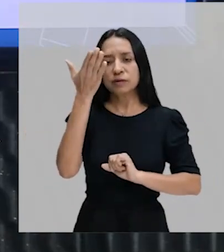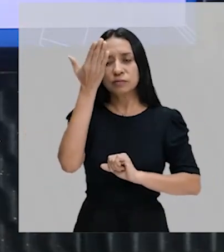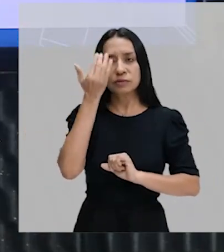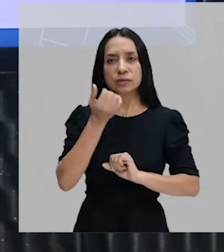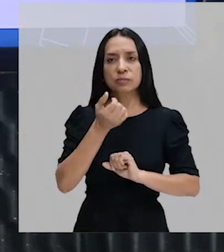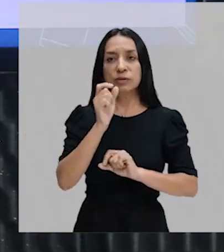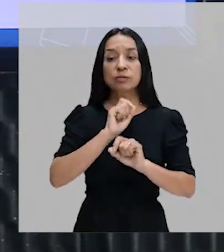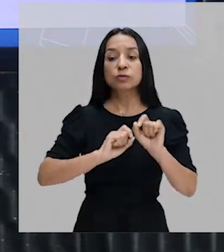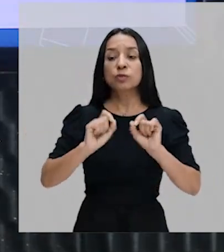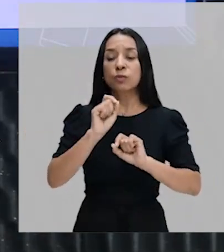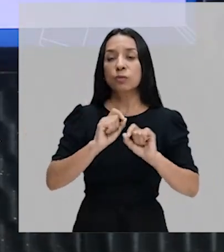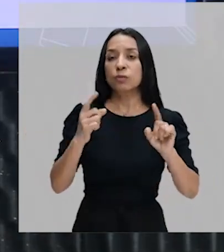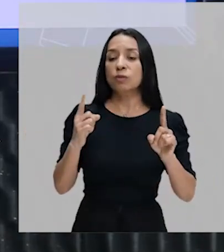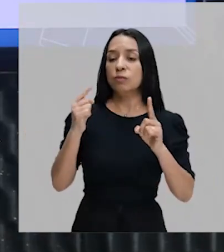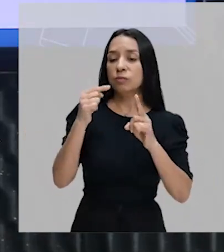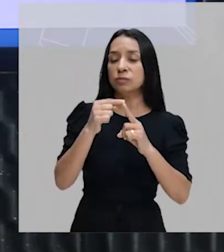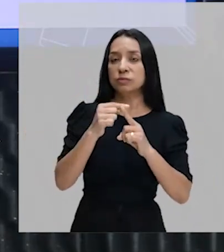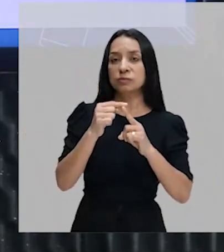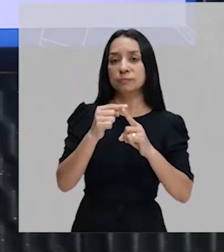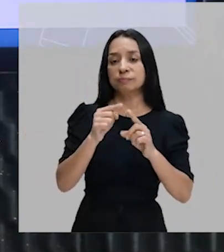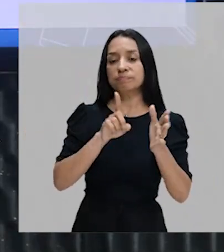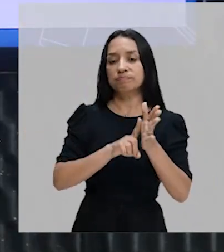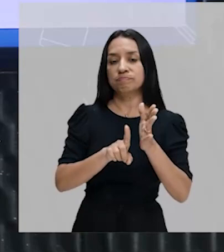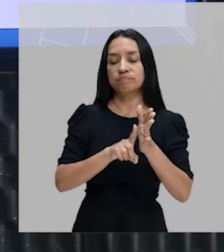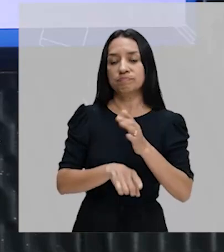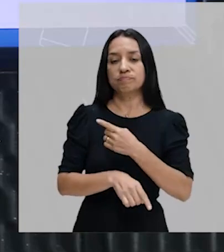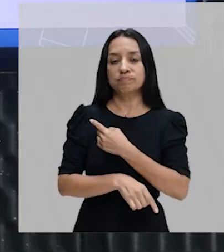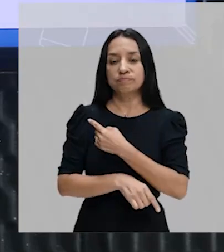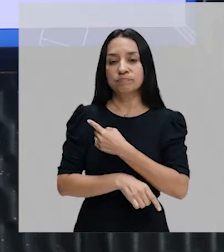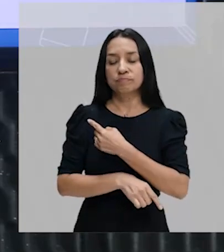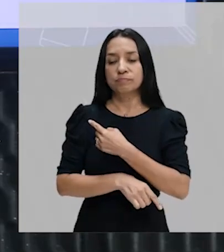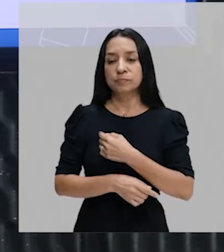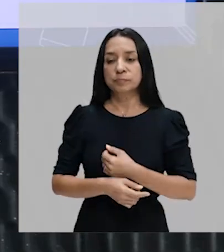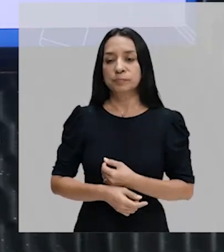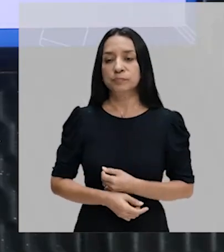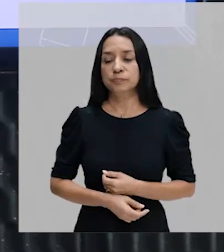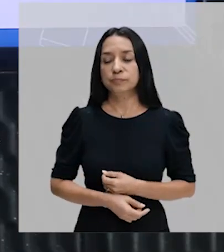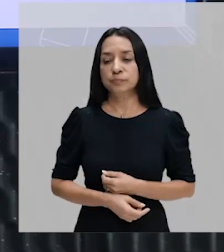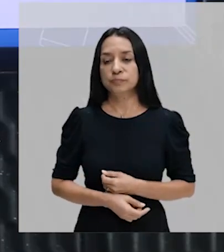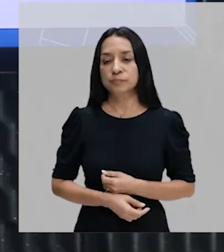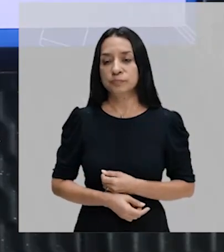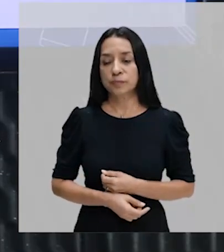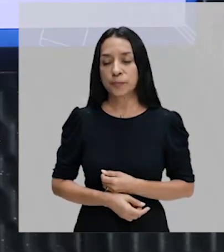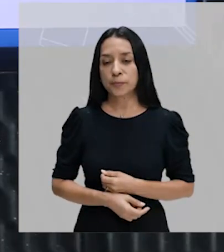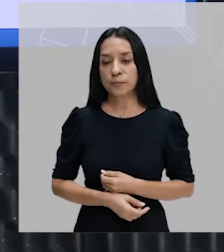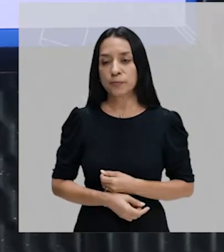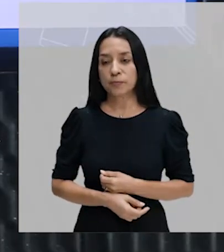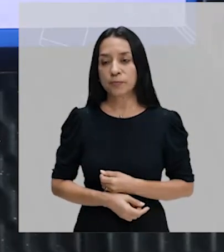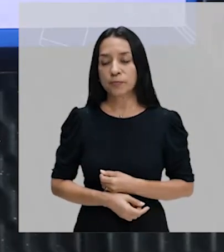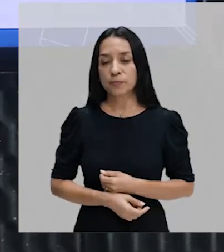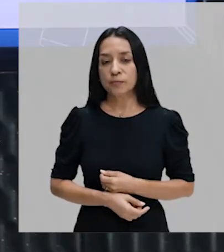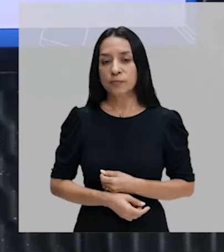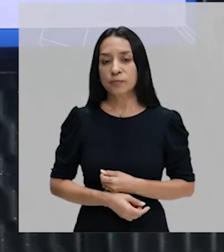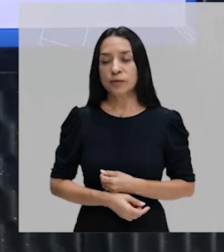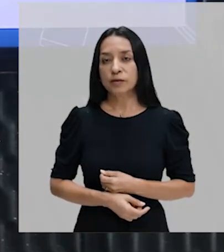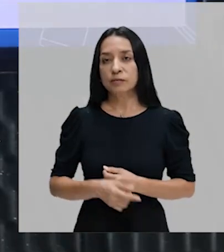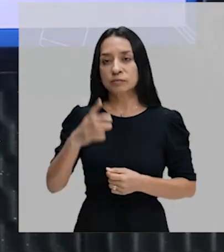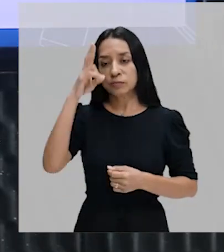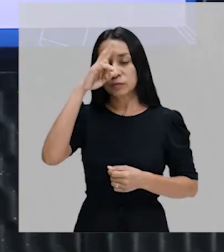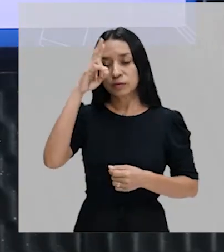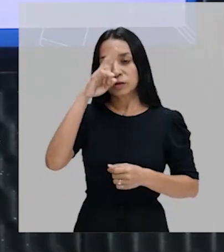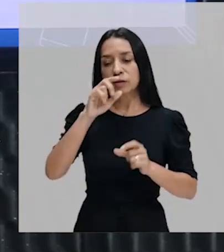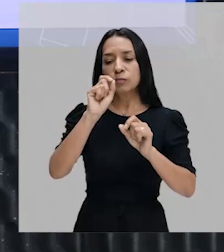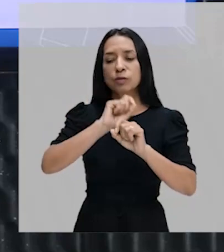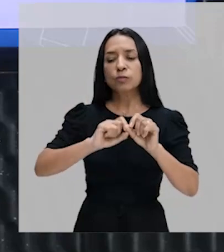qual é o objetivo da questão. Olha só, construa o conjunto das partes do conjunto ABCD. Você lembra o